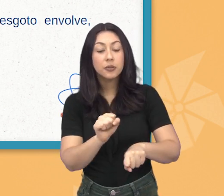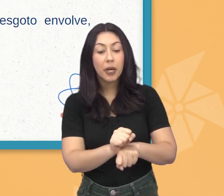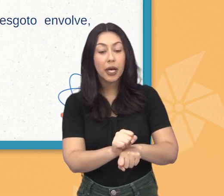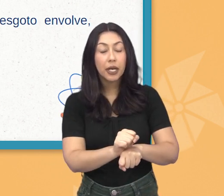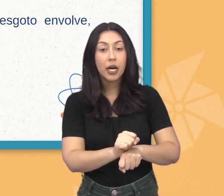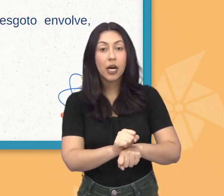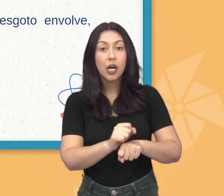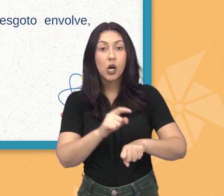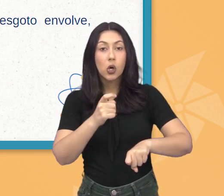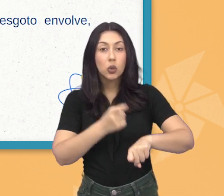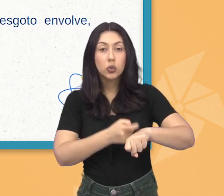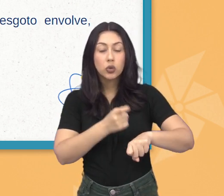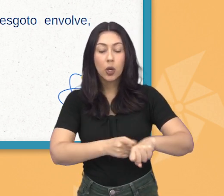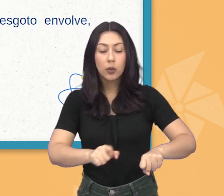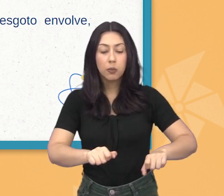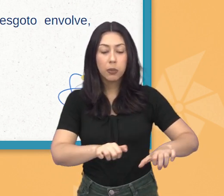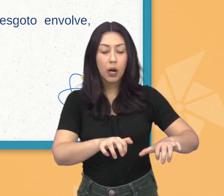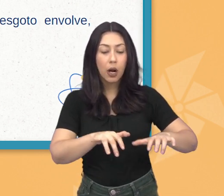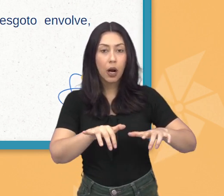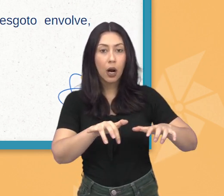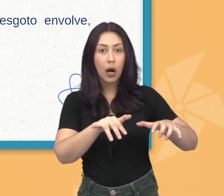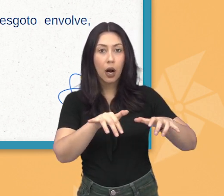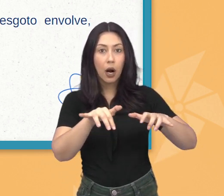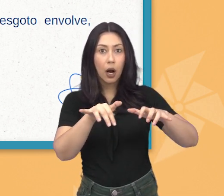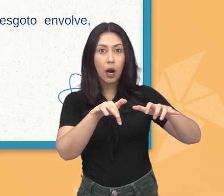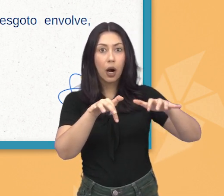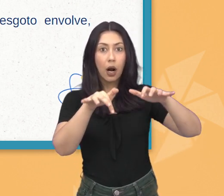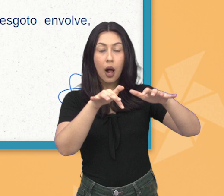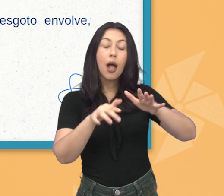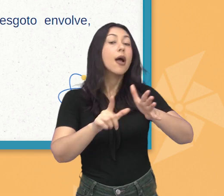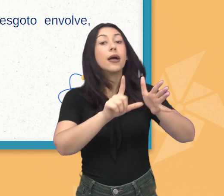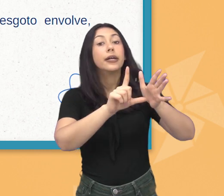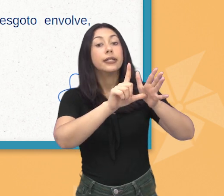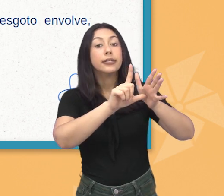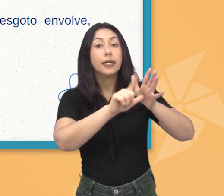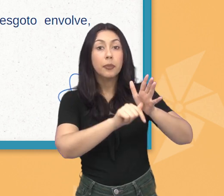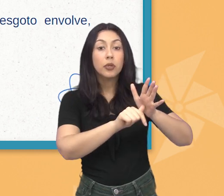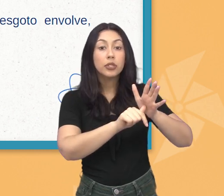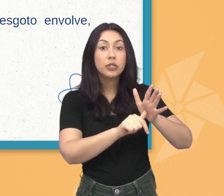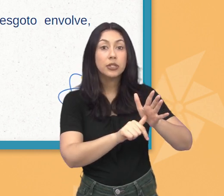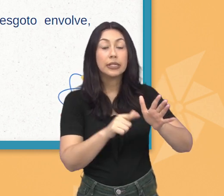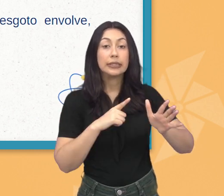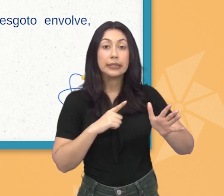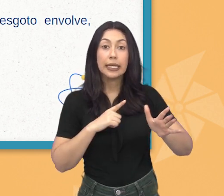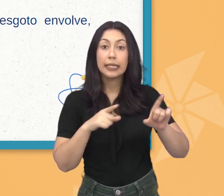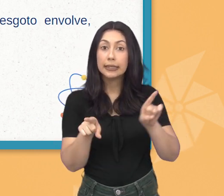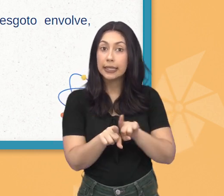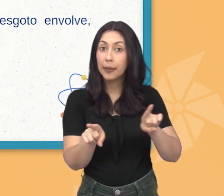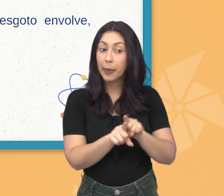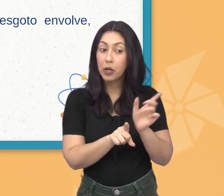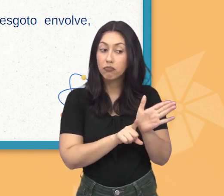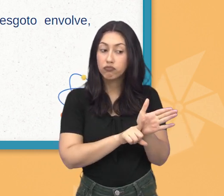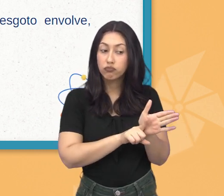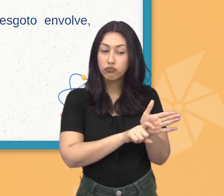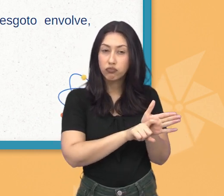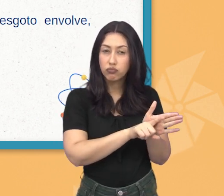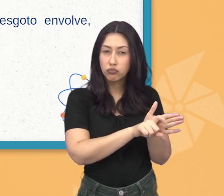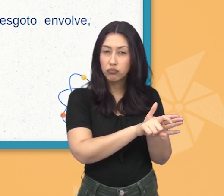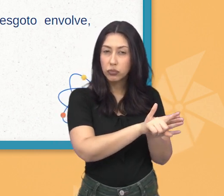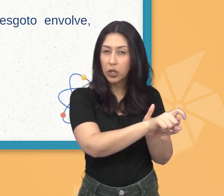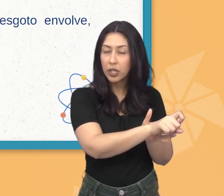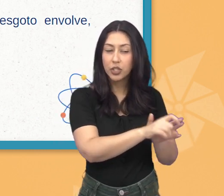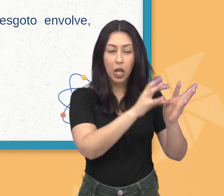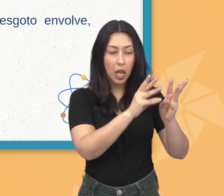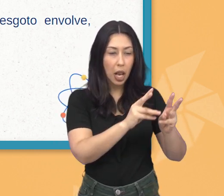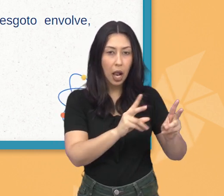continua o processo para um reator biológico. A gente tem mais algum processo ali que a gente vai analisar em seguida. Também o restante vai voltar